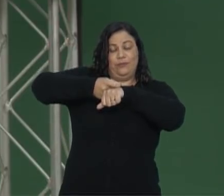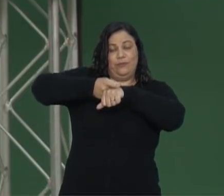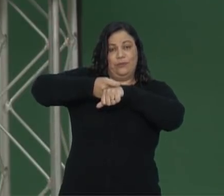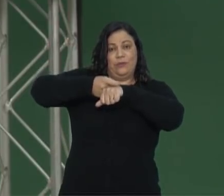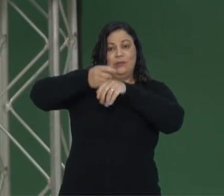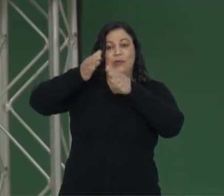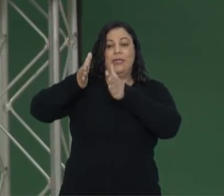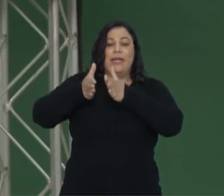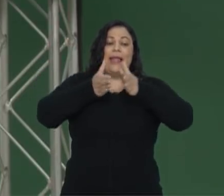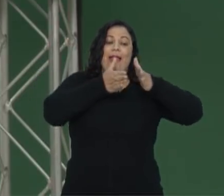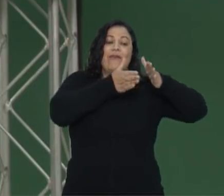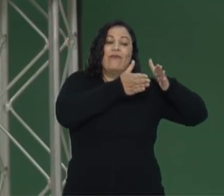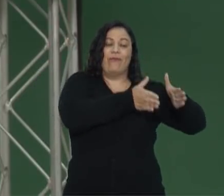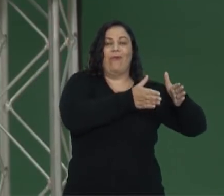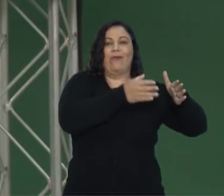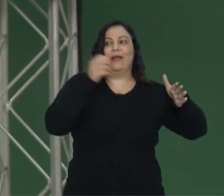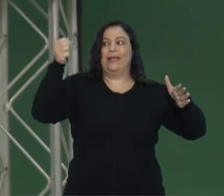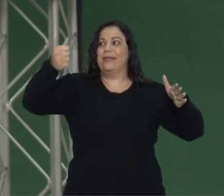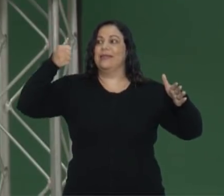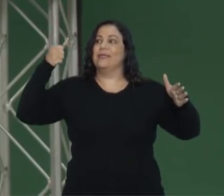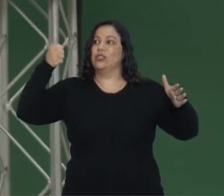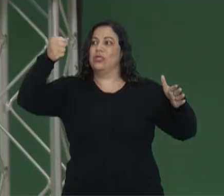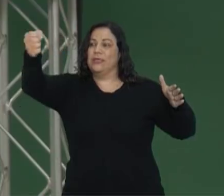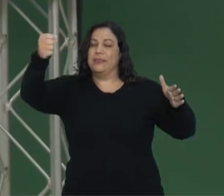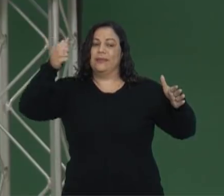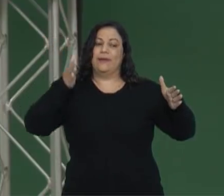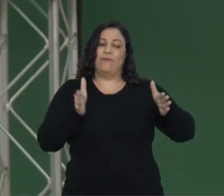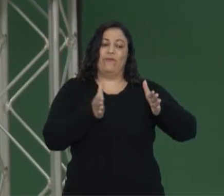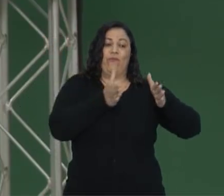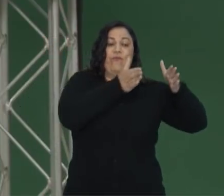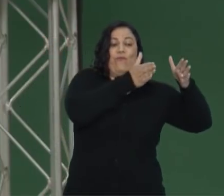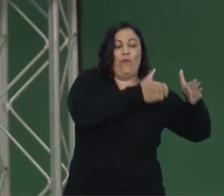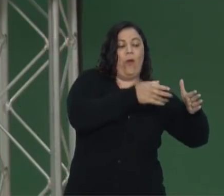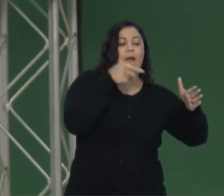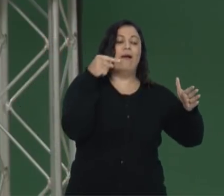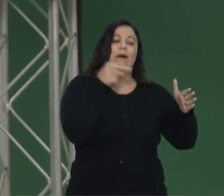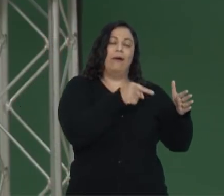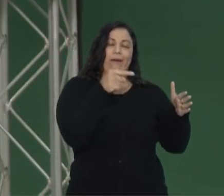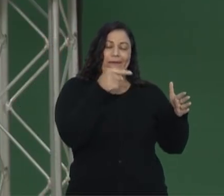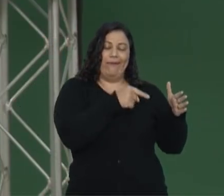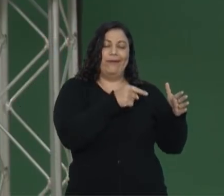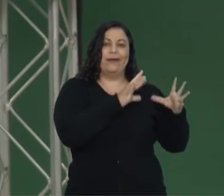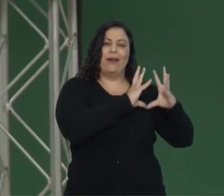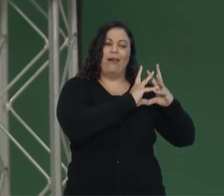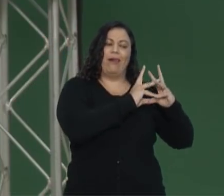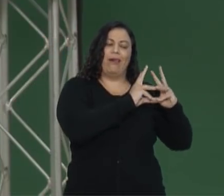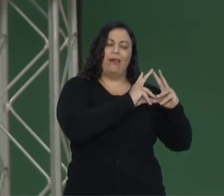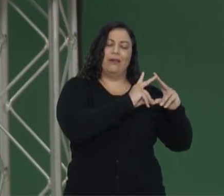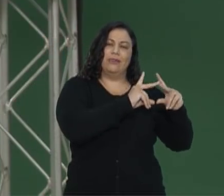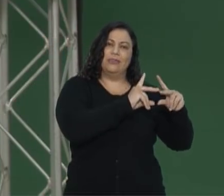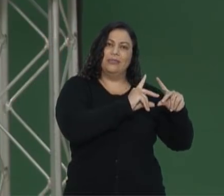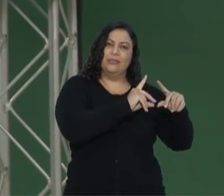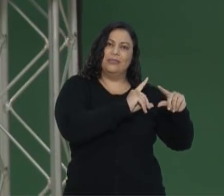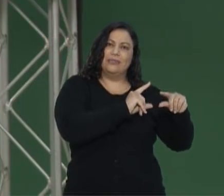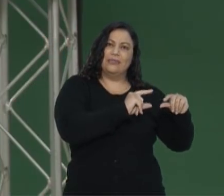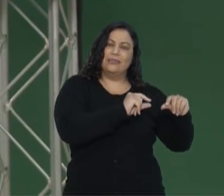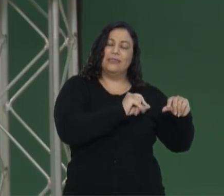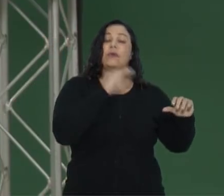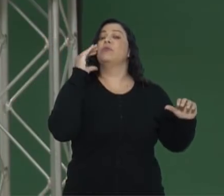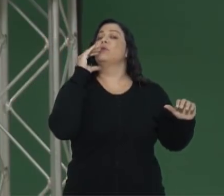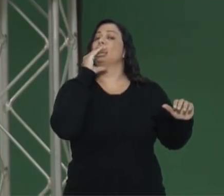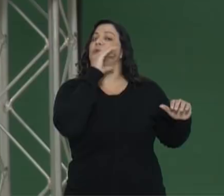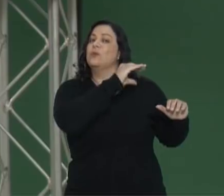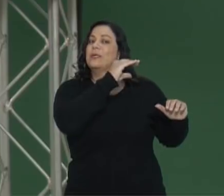ele fora da geladeira, do freezer ou do congelador, como aqui no exercício, você percebe que ele vai recebendo calor